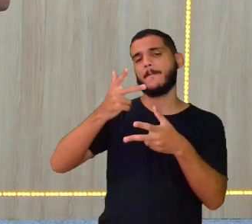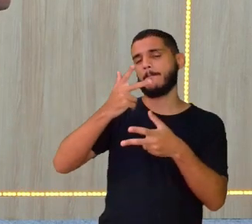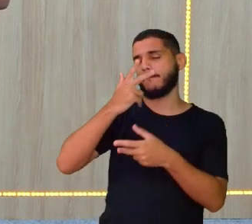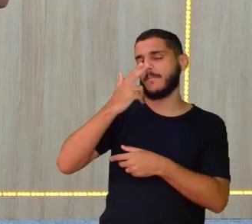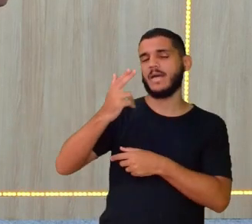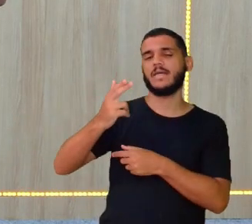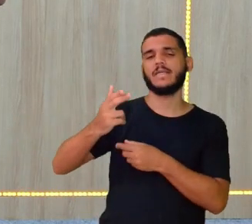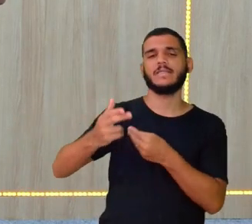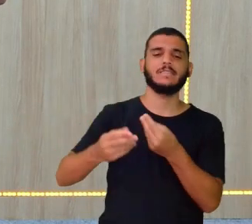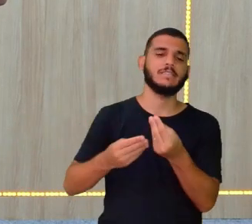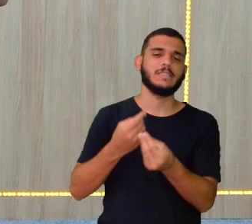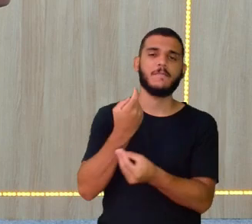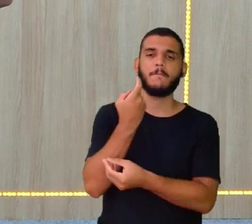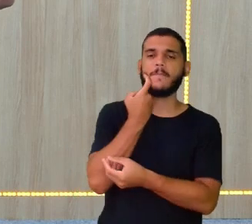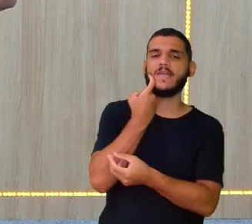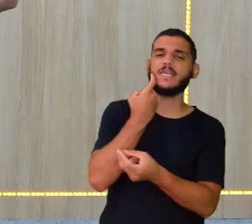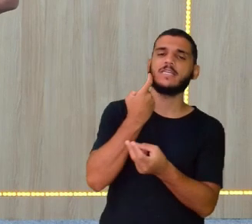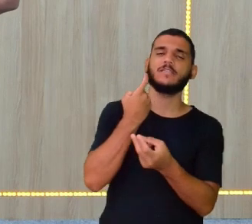peixe, aparentemente